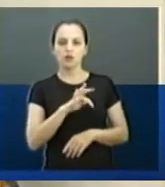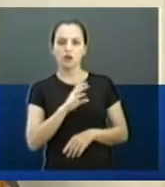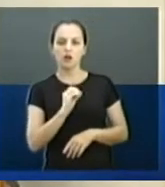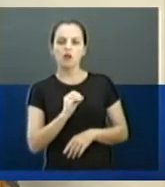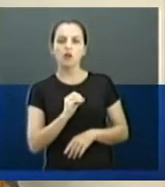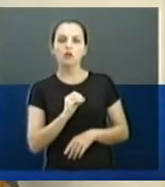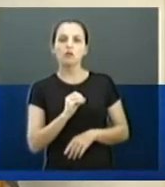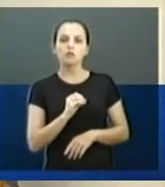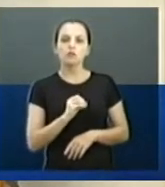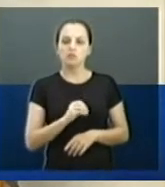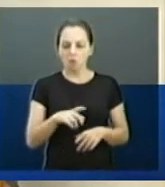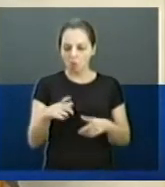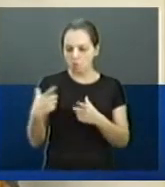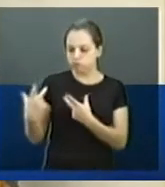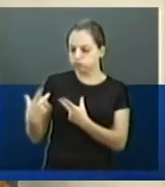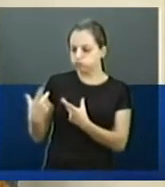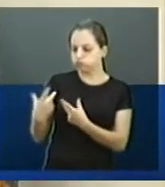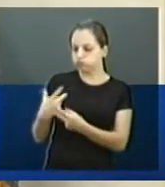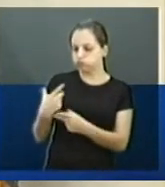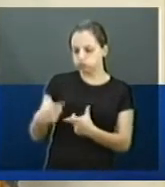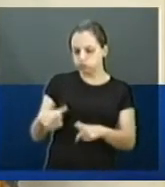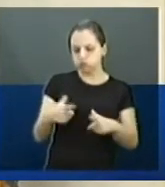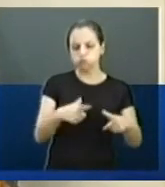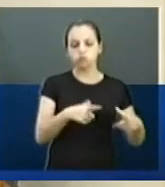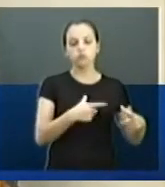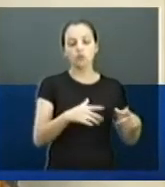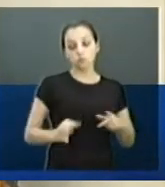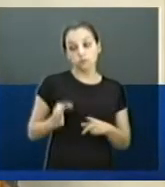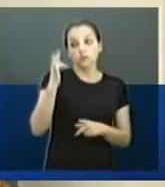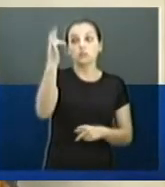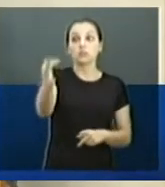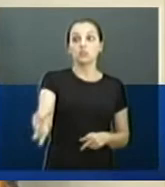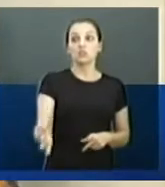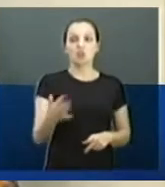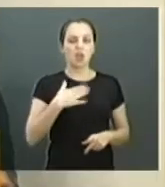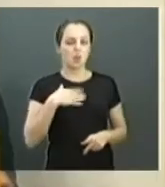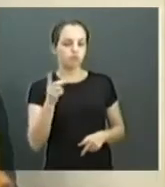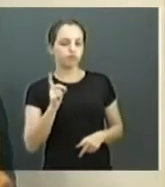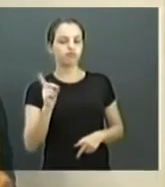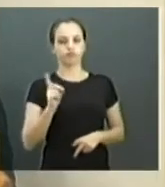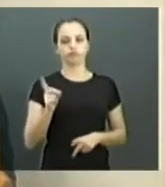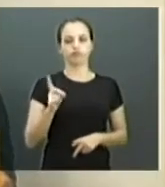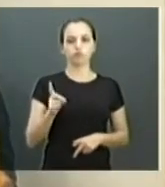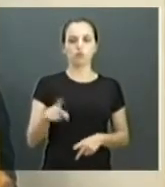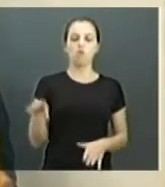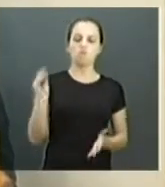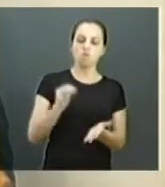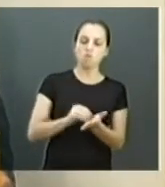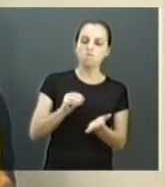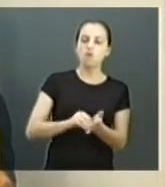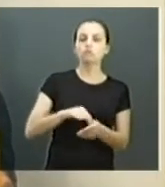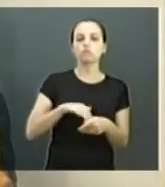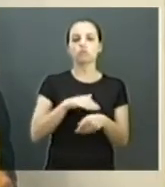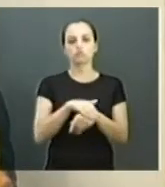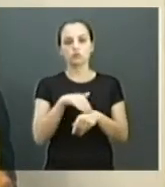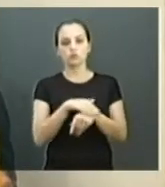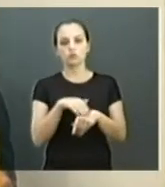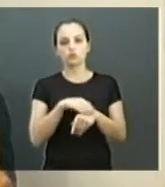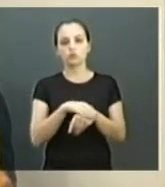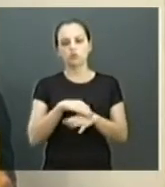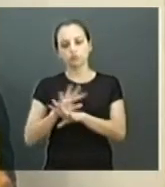numa quitanda no futuro, essa não é a leitura que eu tenho. É a leitura do diálogo. E está faltando por todas as